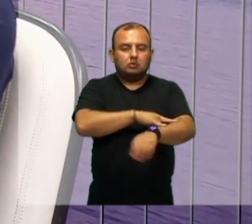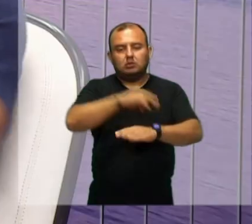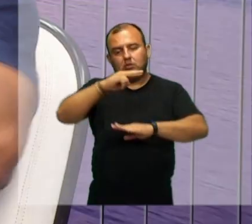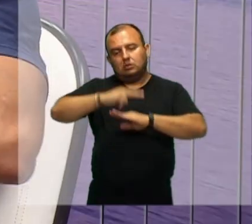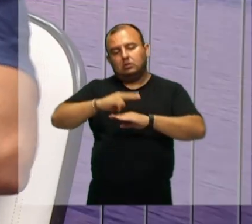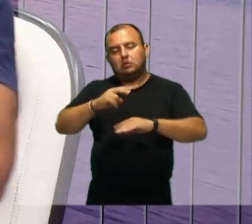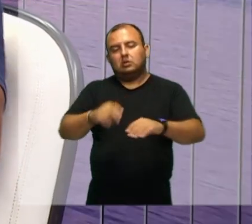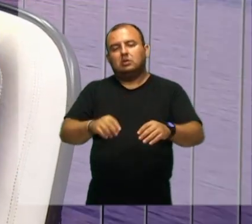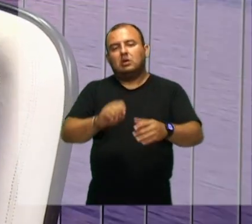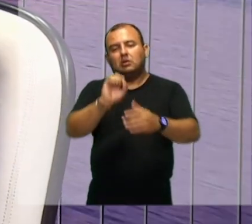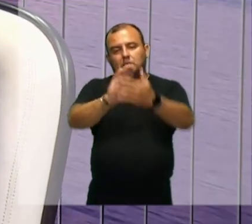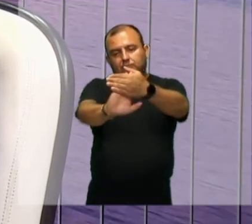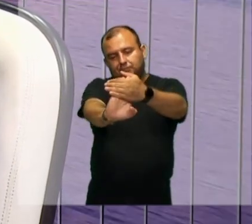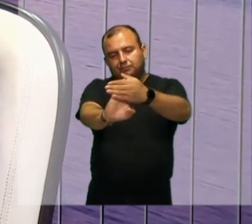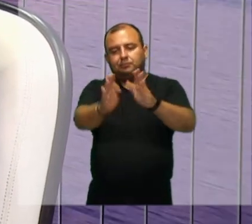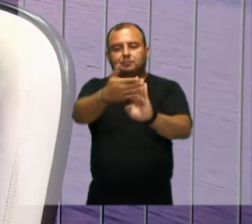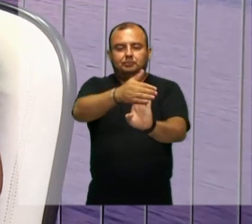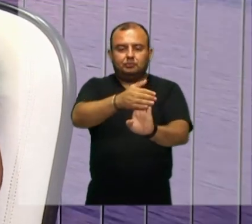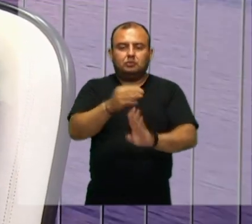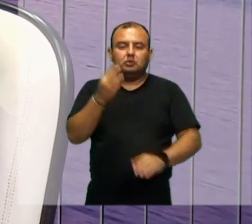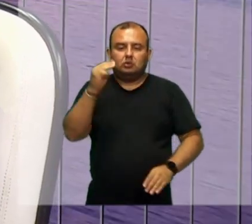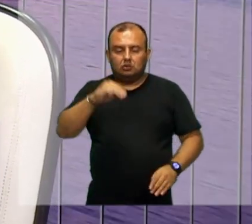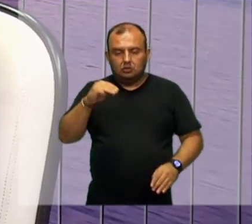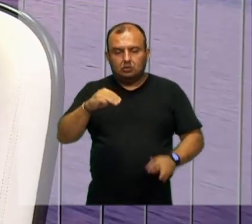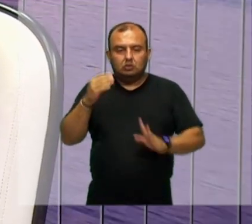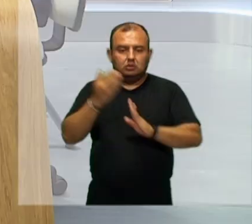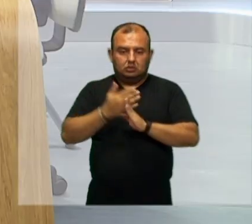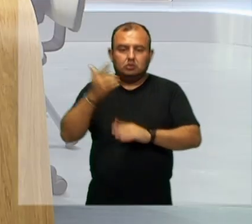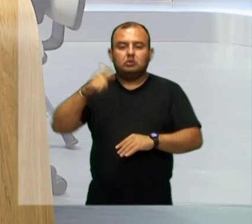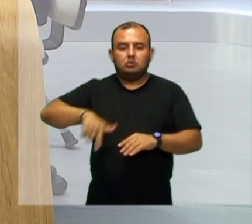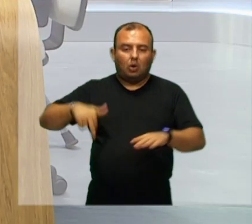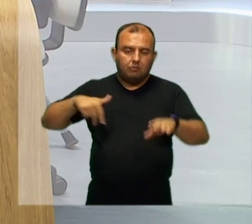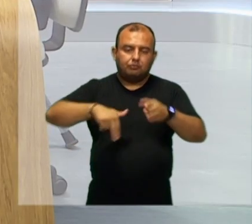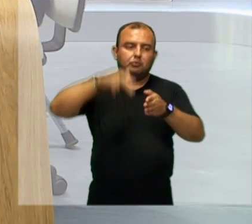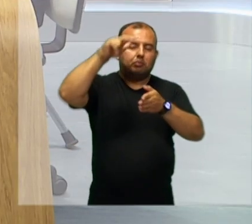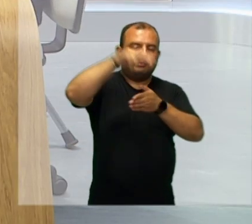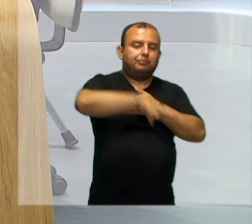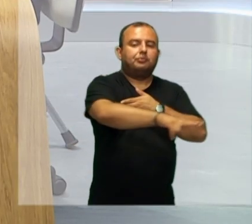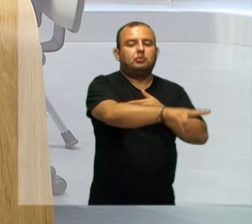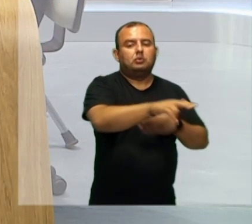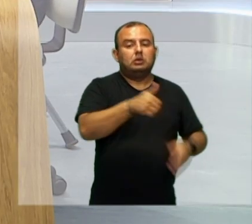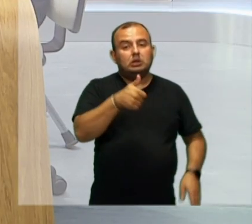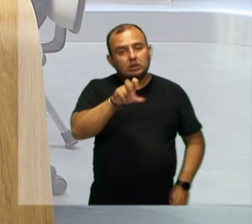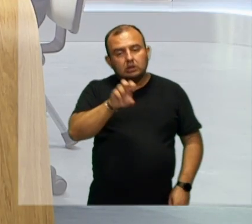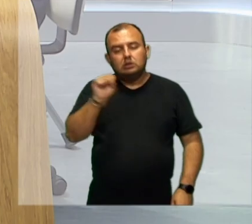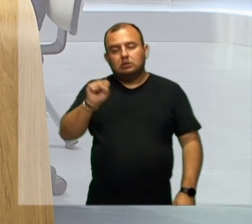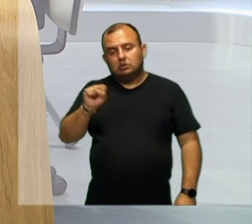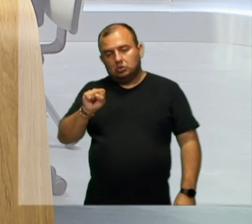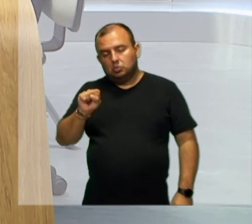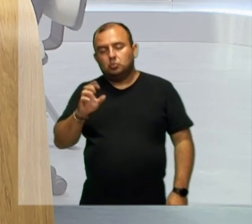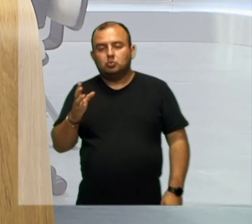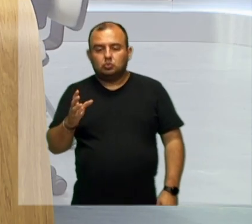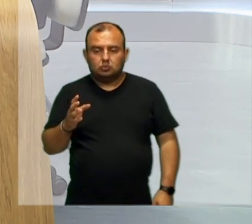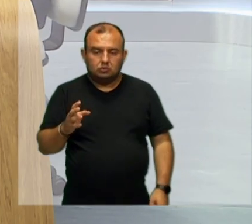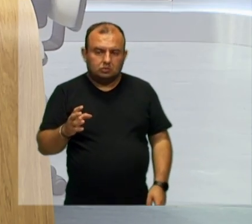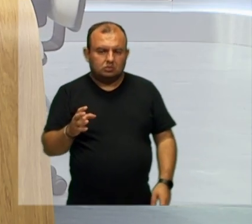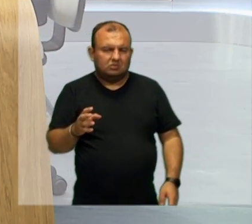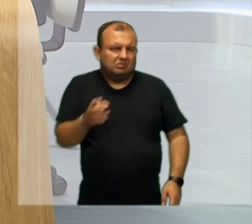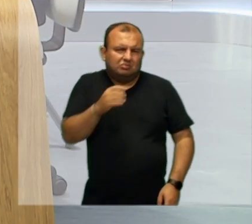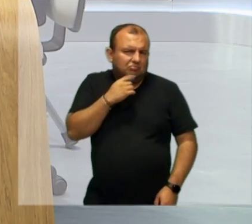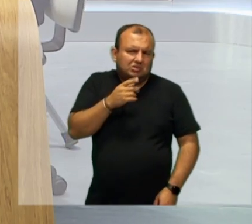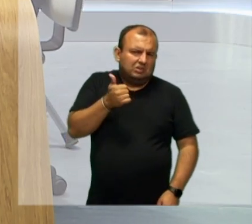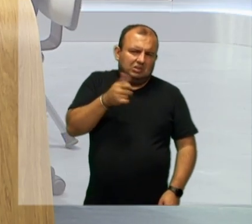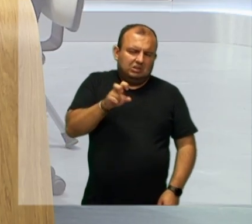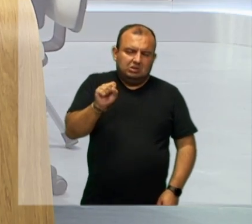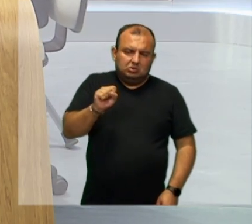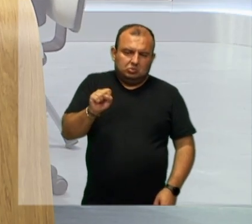deitava, alongava. 3 minutos de intervalo, fazia outro esforço de 15 segundos. Fazia outro esforço de... Nem dava 15 segundos,